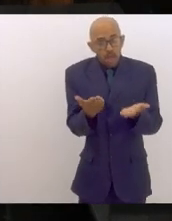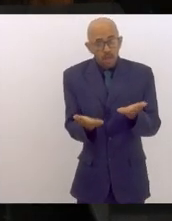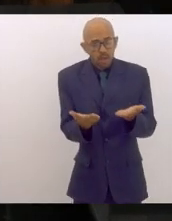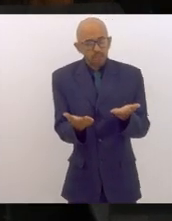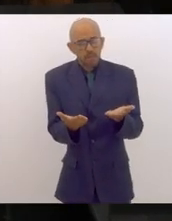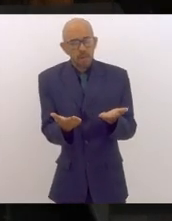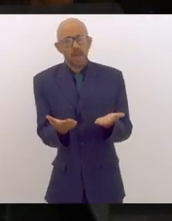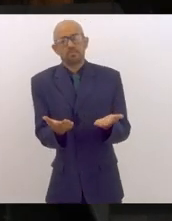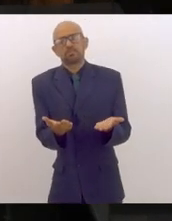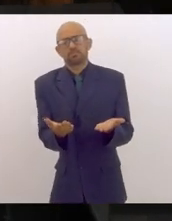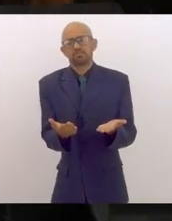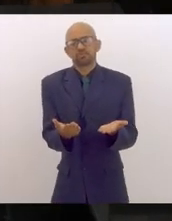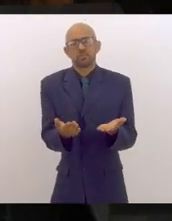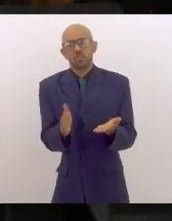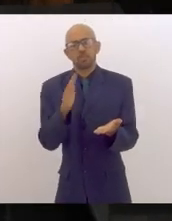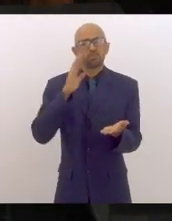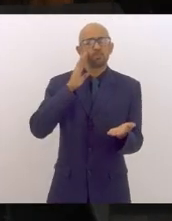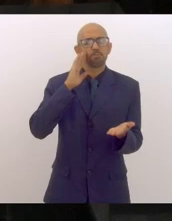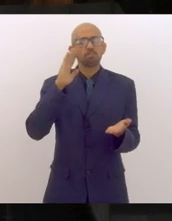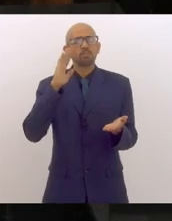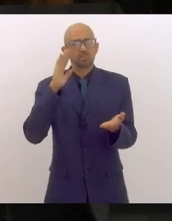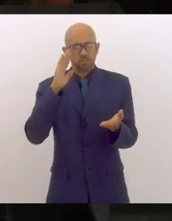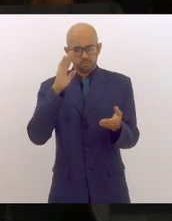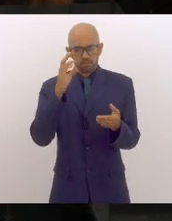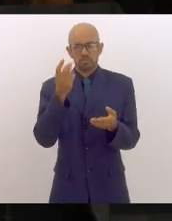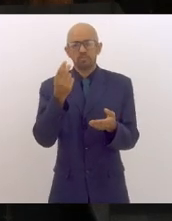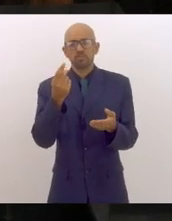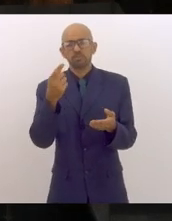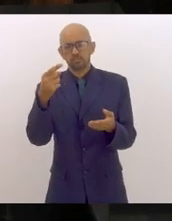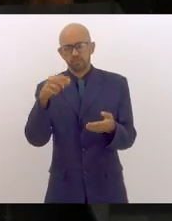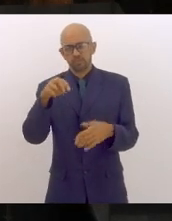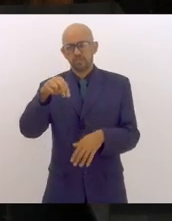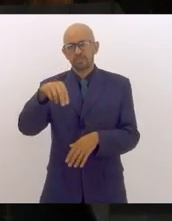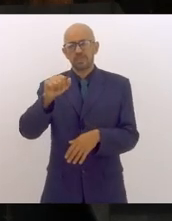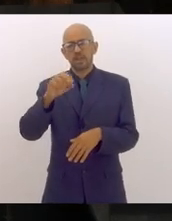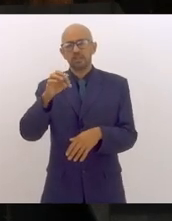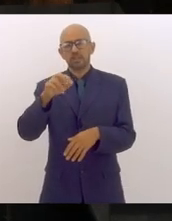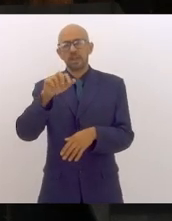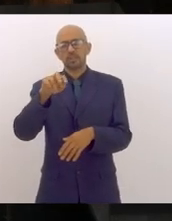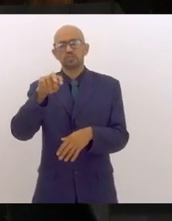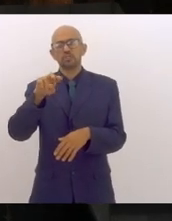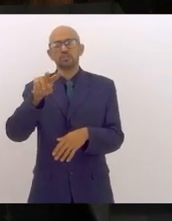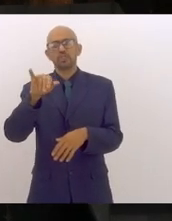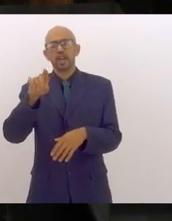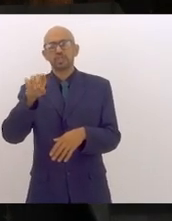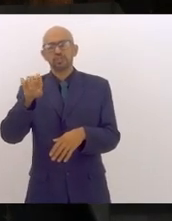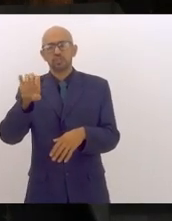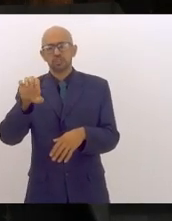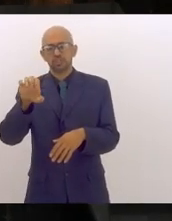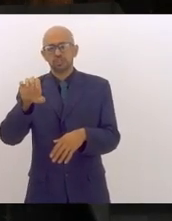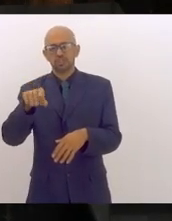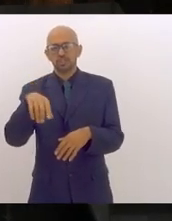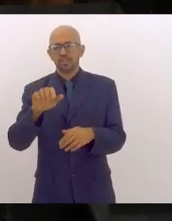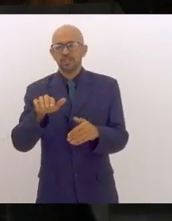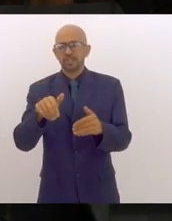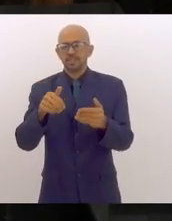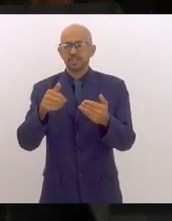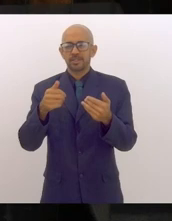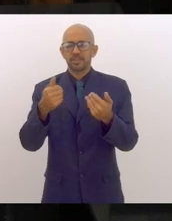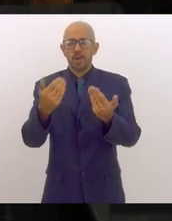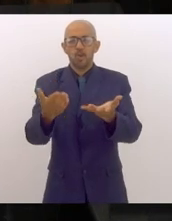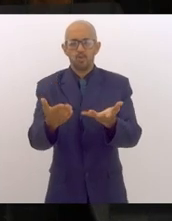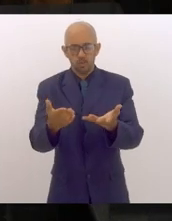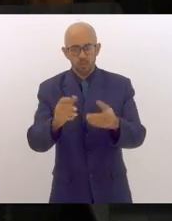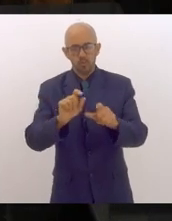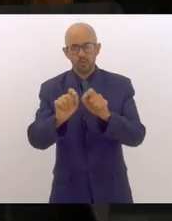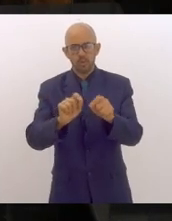principal unidade de saúde na atividade. Então, faço aqui, inicialmente, como um apelo a uma reunião que está